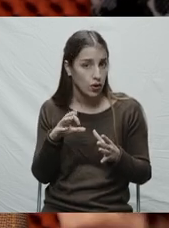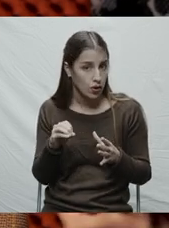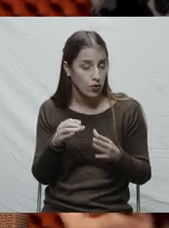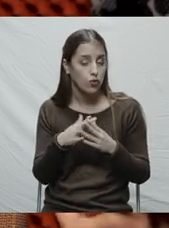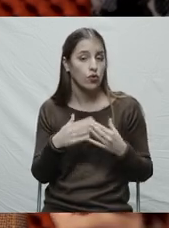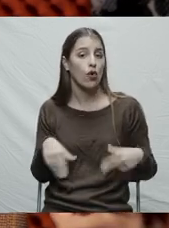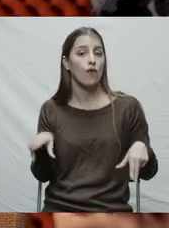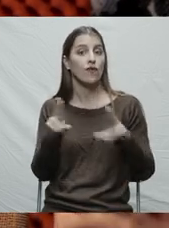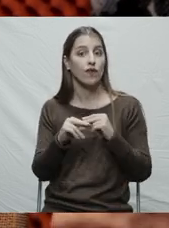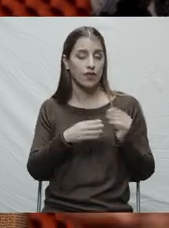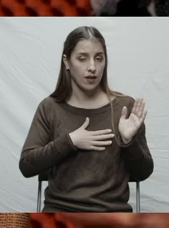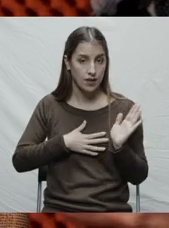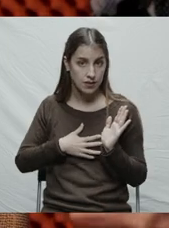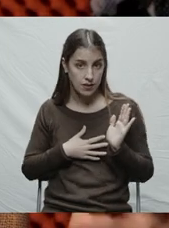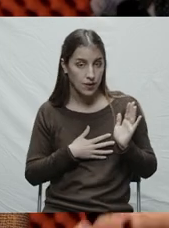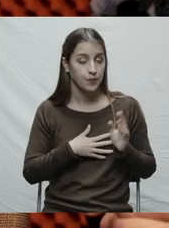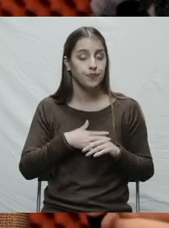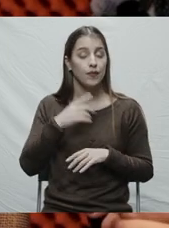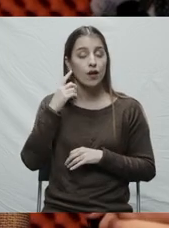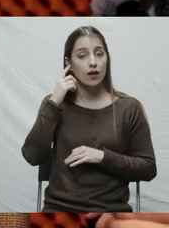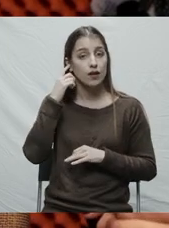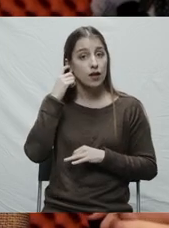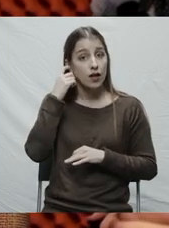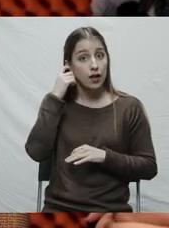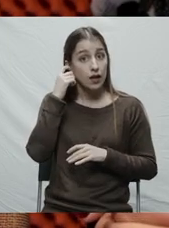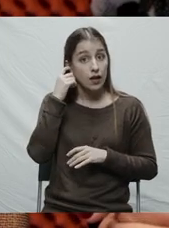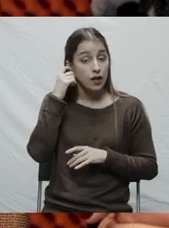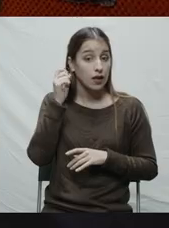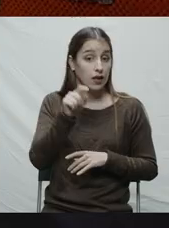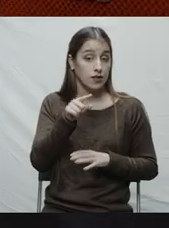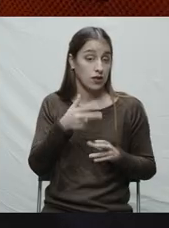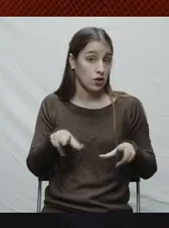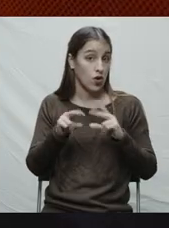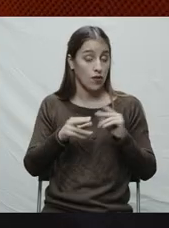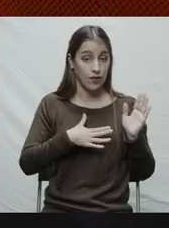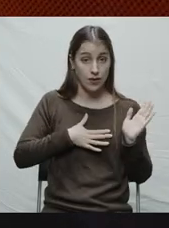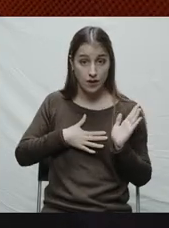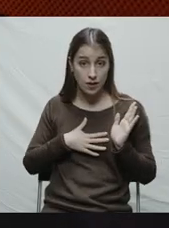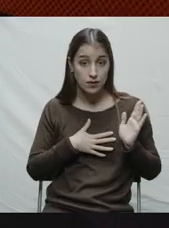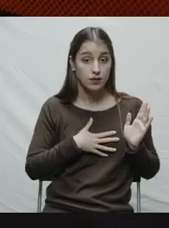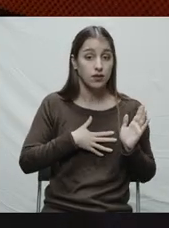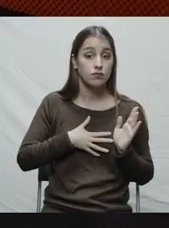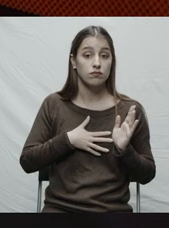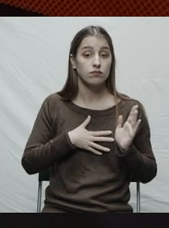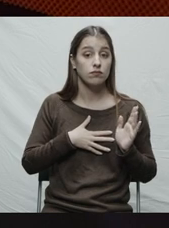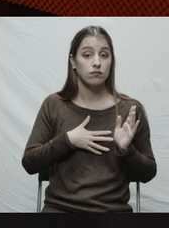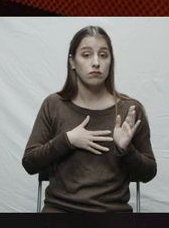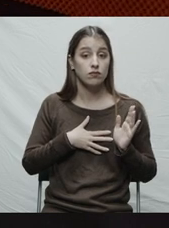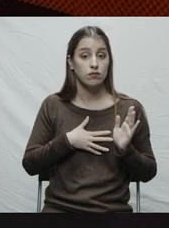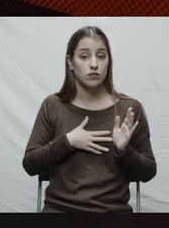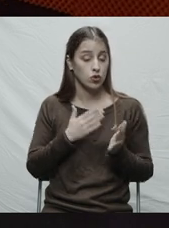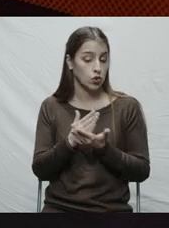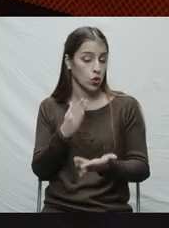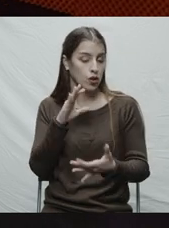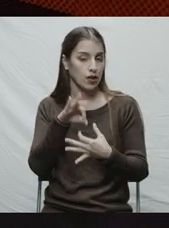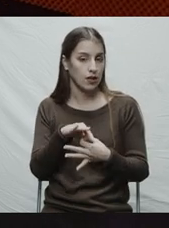a nova dança, ou seja, essa abordagem da nova dança, essa que não se regia também por cânones do